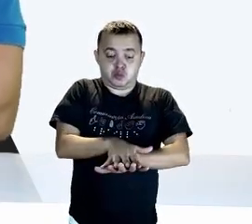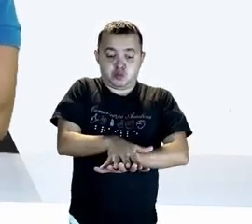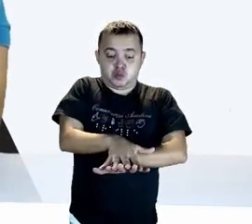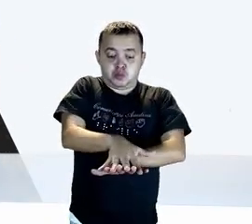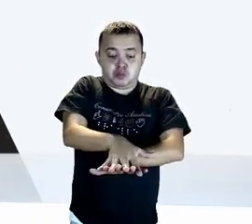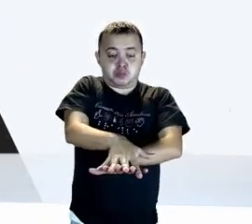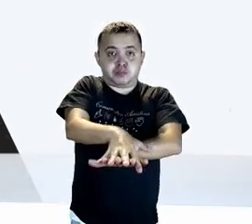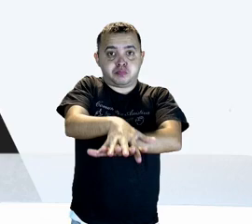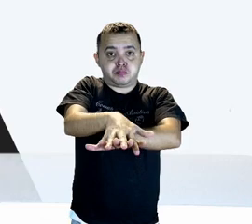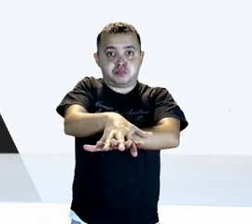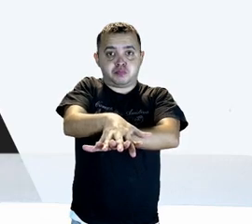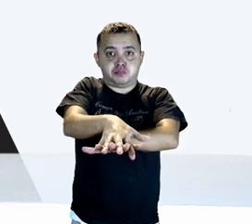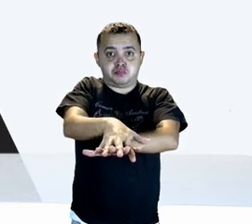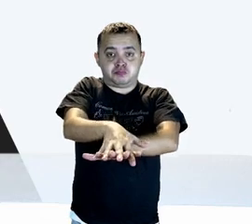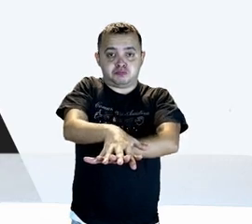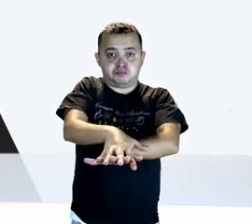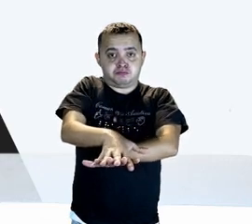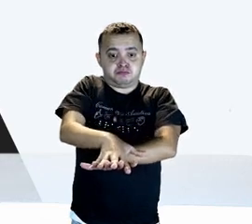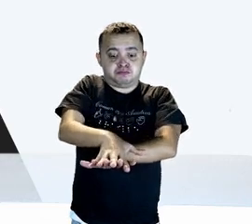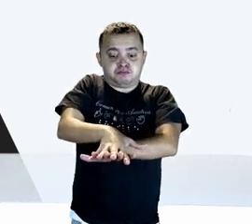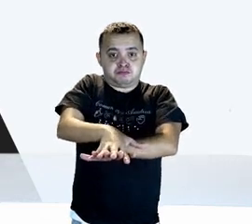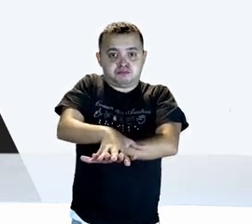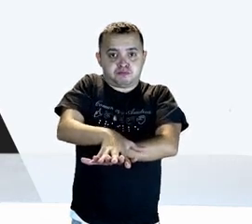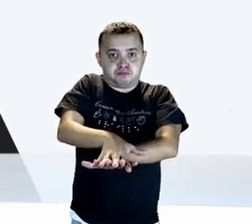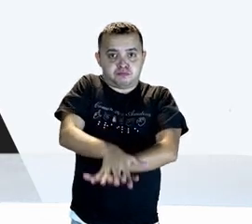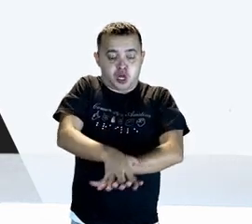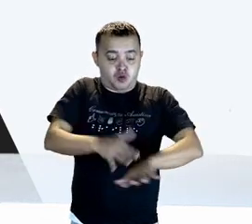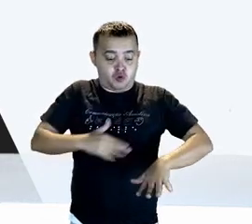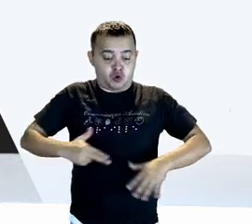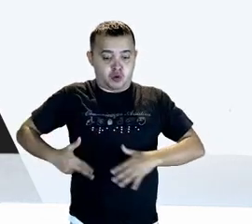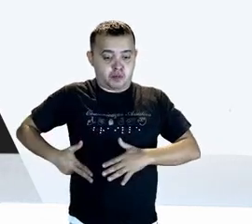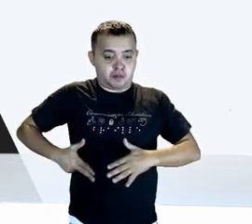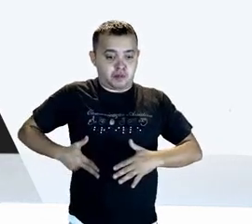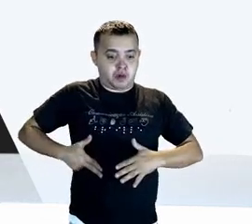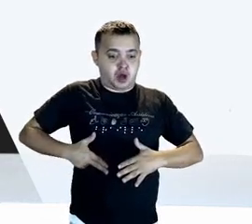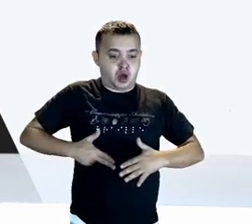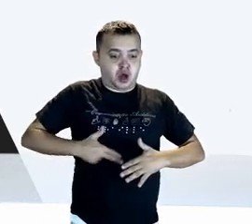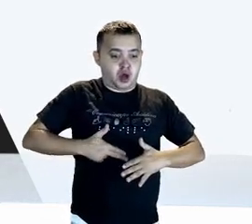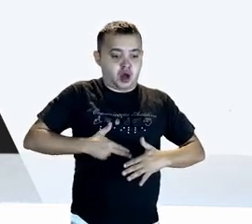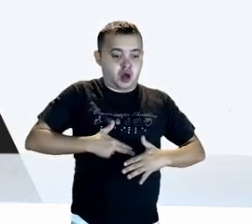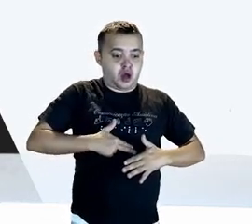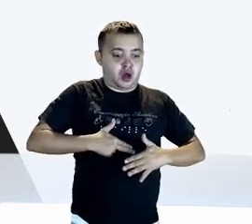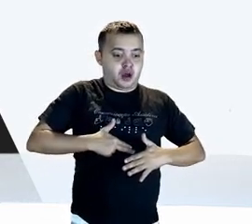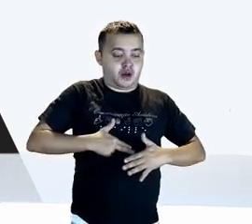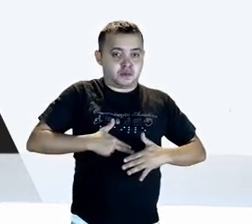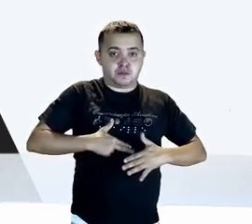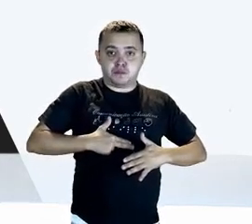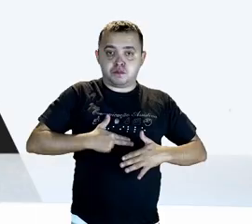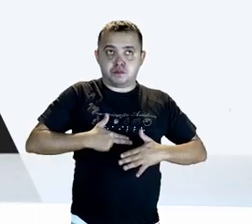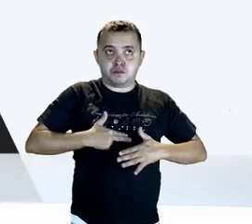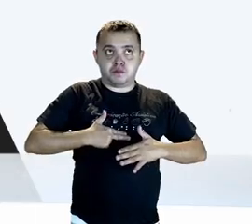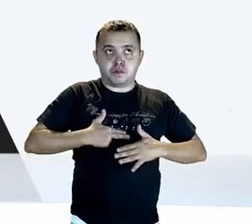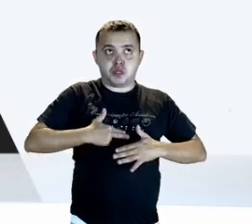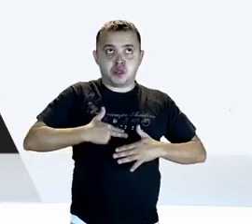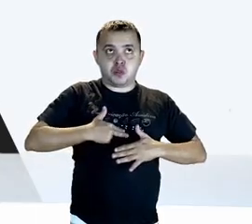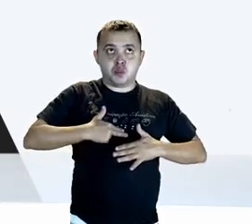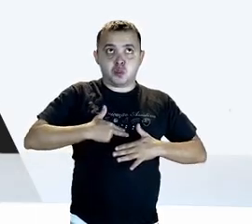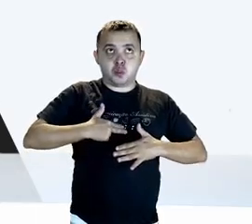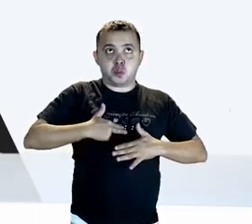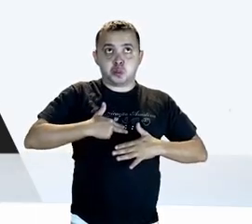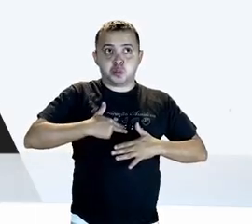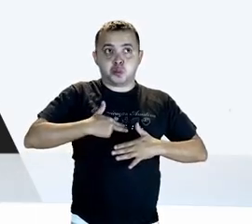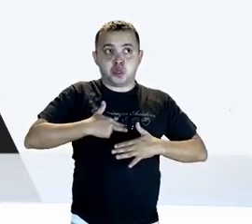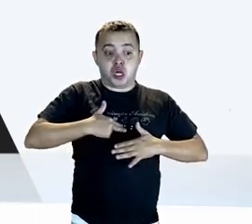os dedos pela lateral das costelas próximas a você, em direção ao centro